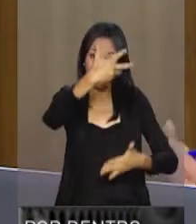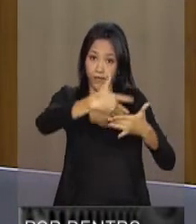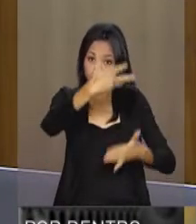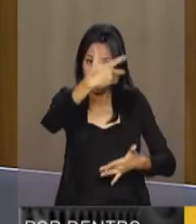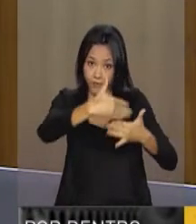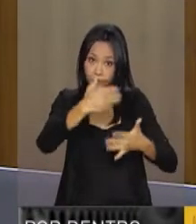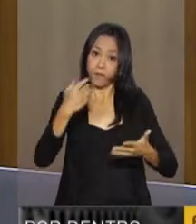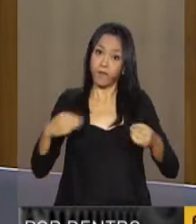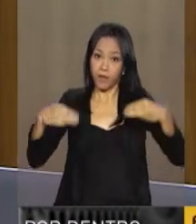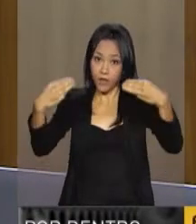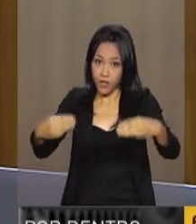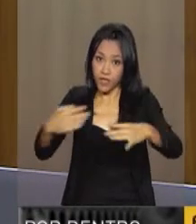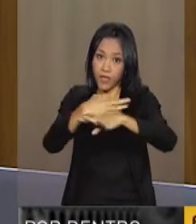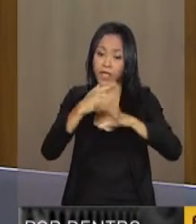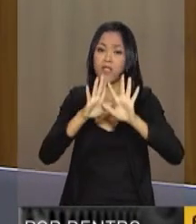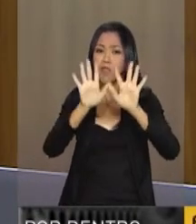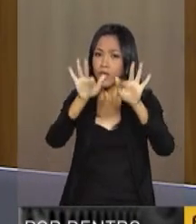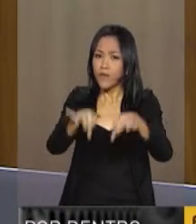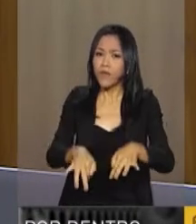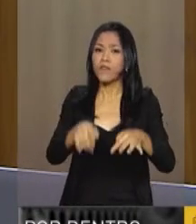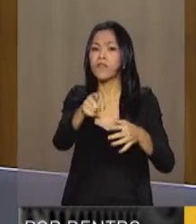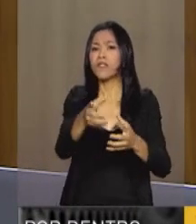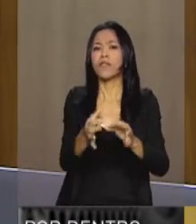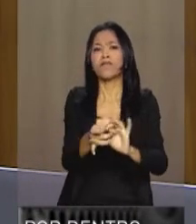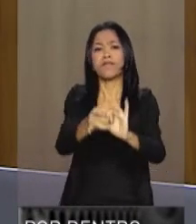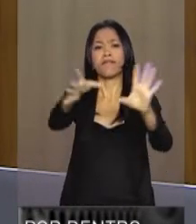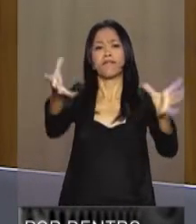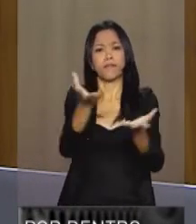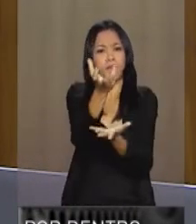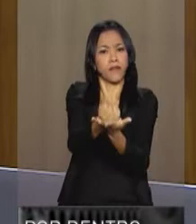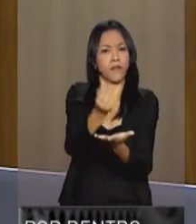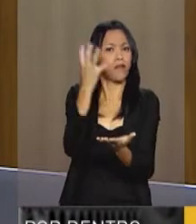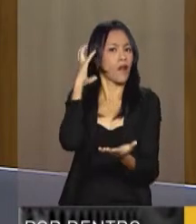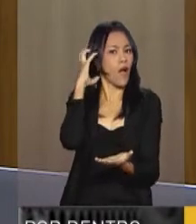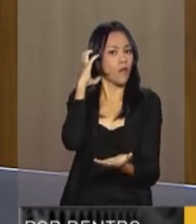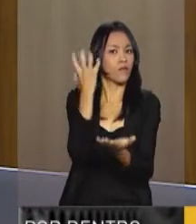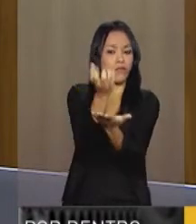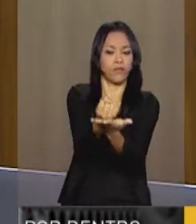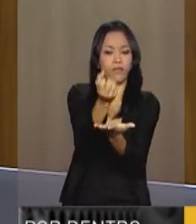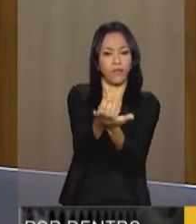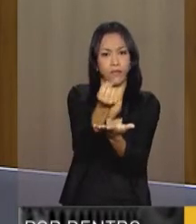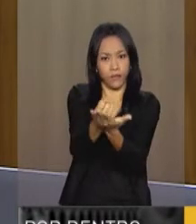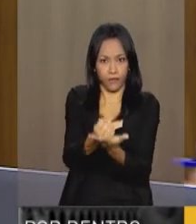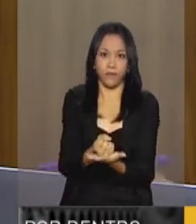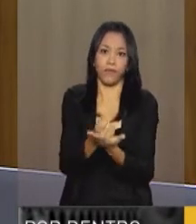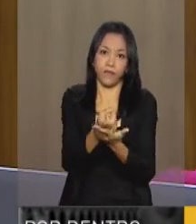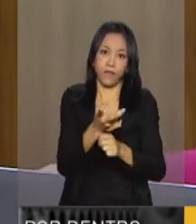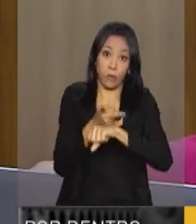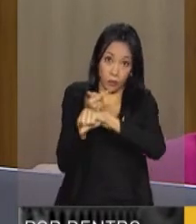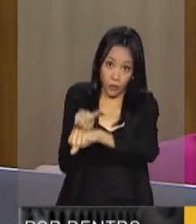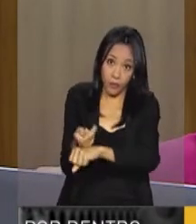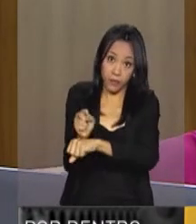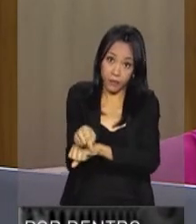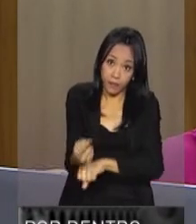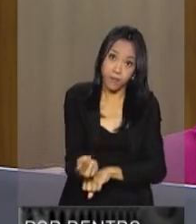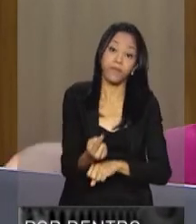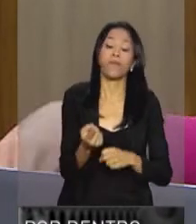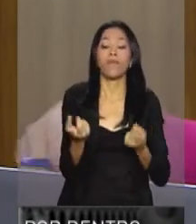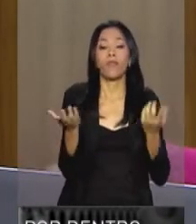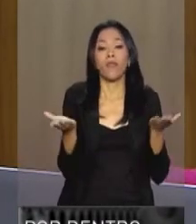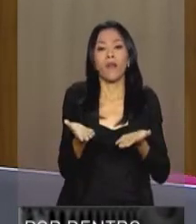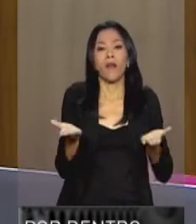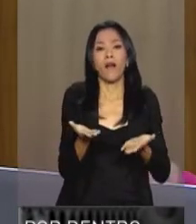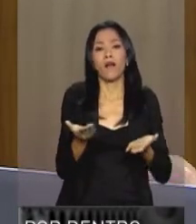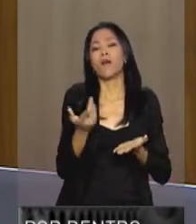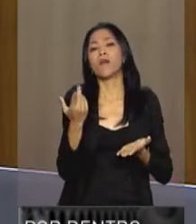e ao final do programa o áudio estará disponível no site da rede nacional de rádio a nossa próxima participação é de goiânia